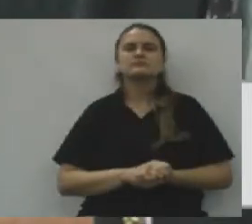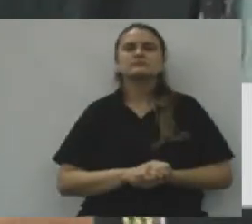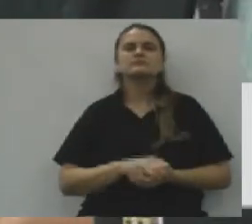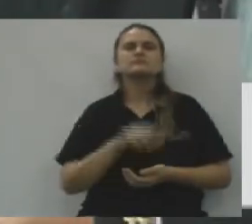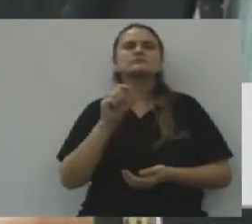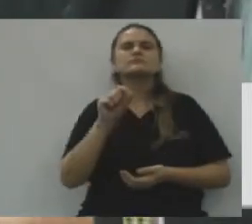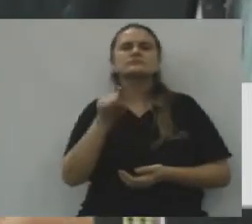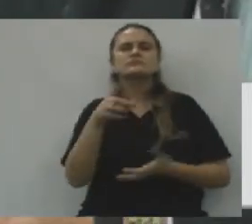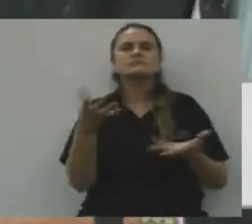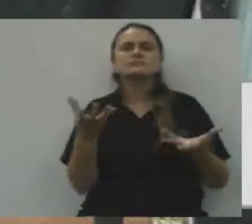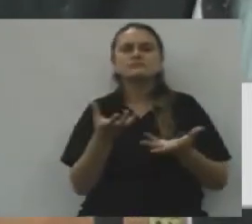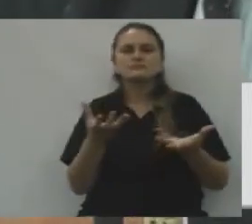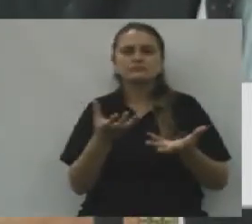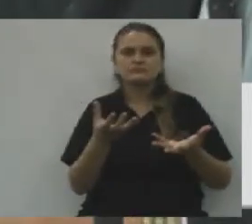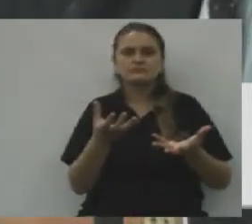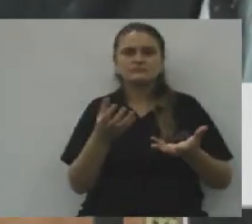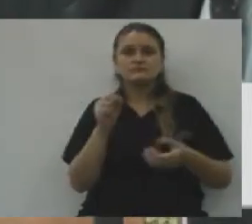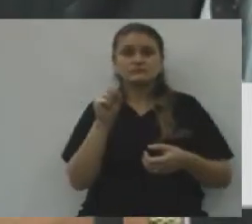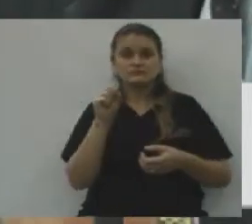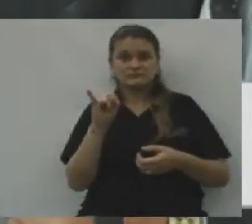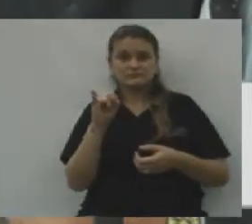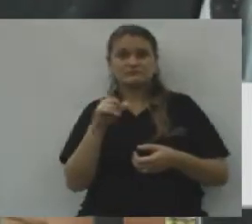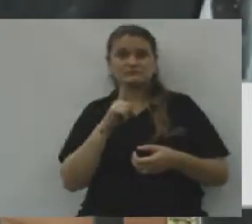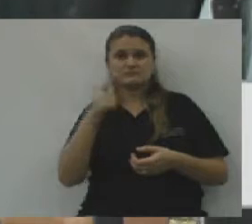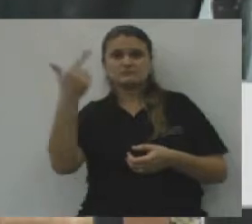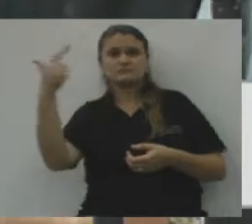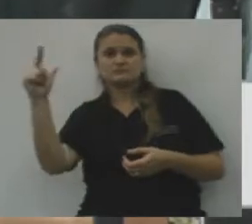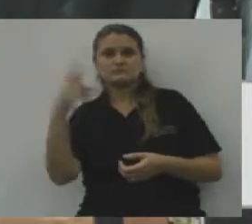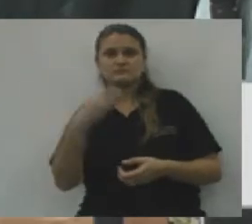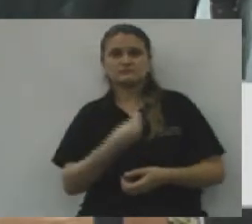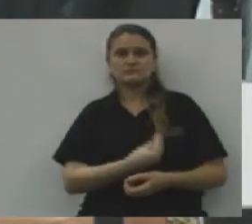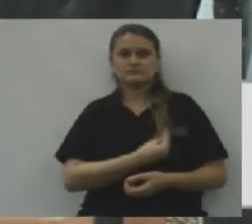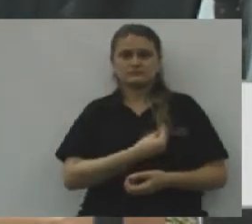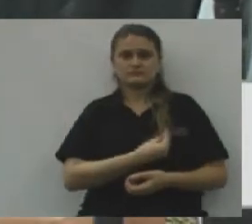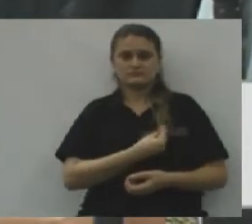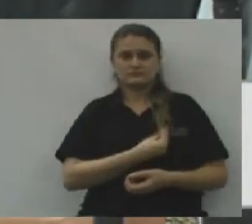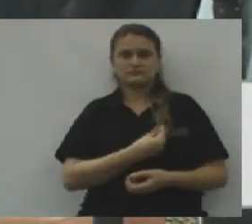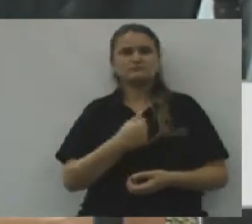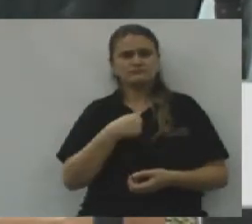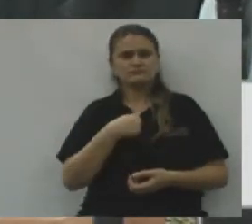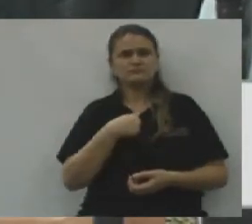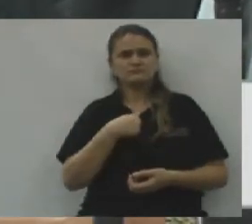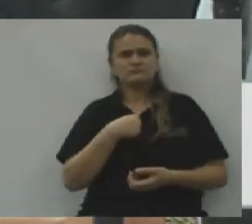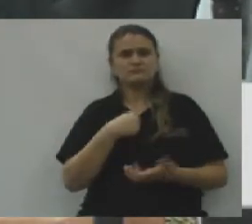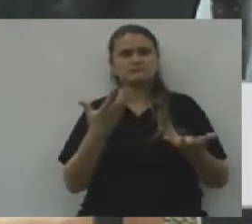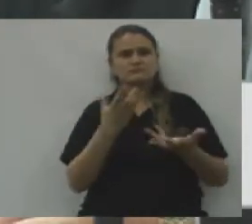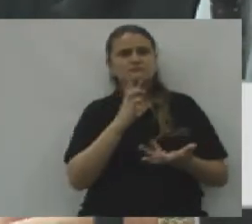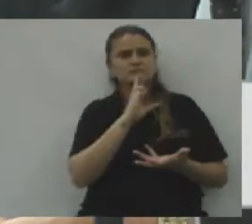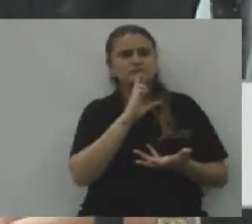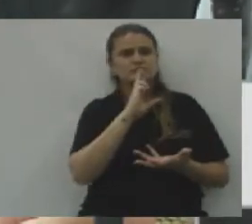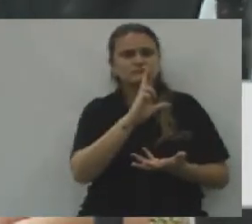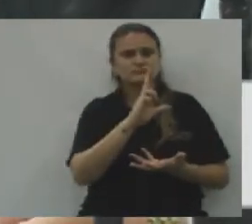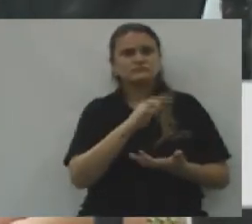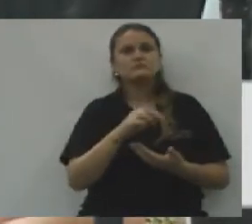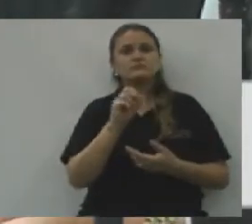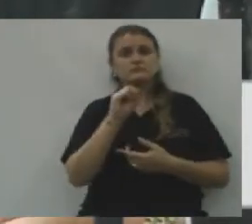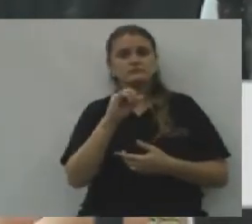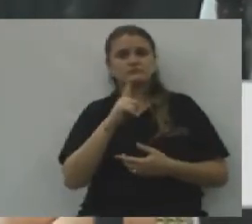o que você queria ser se existisse outra vida, aí eu queria responder assim: